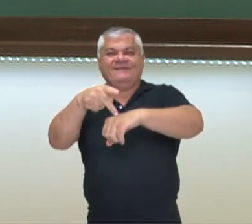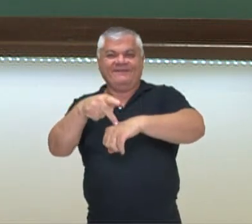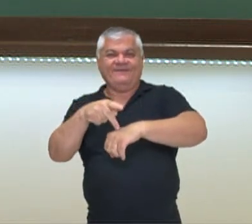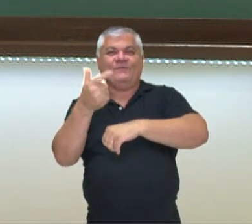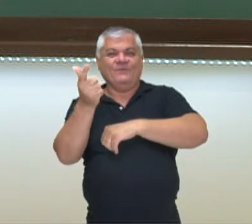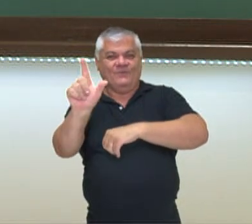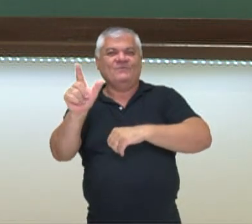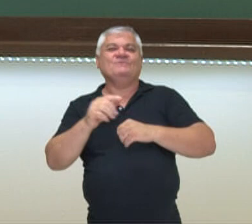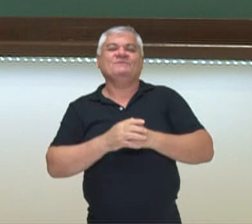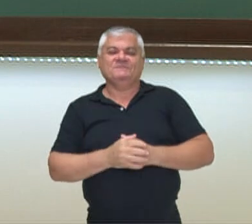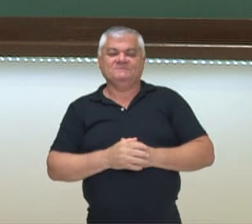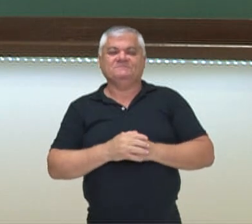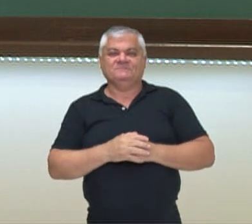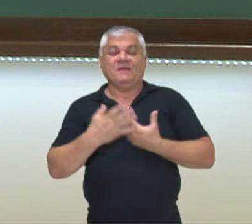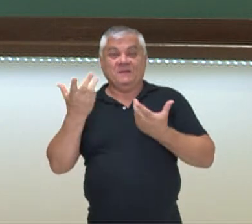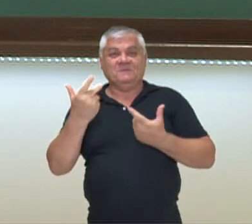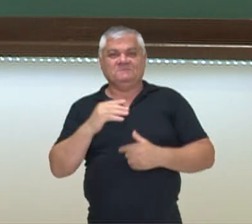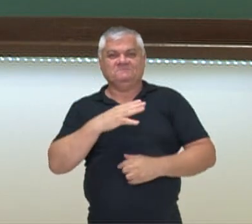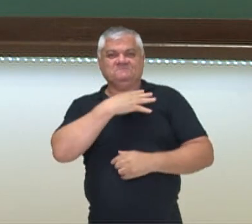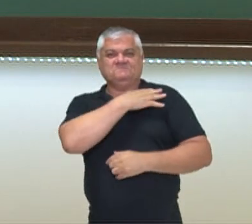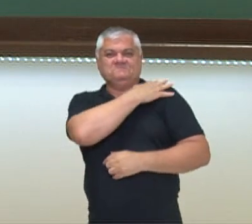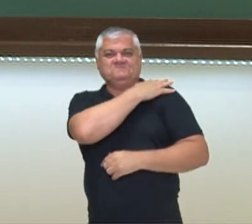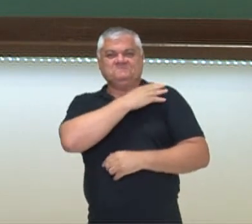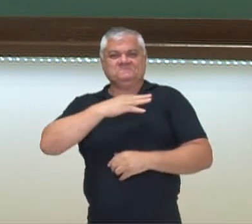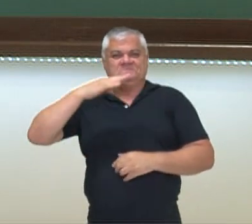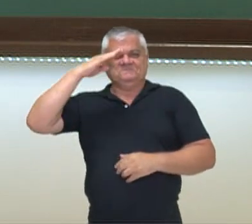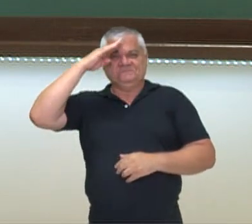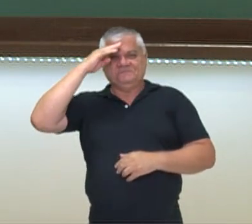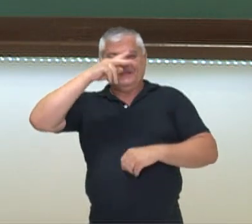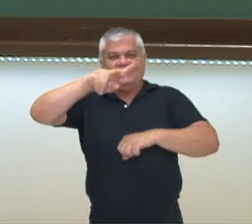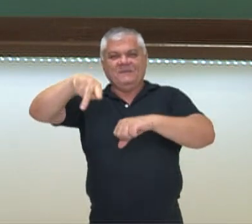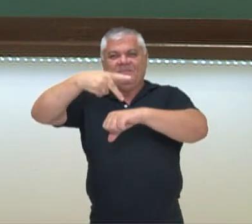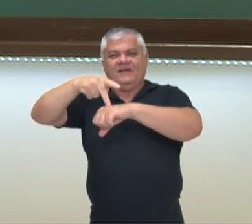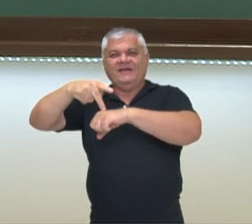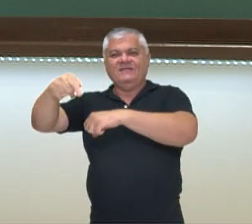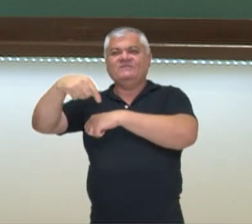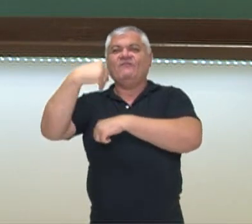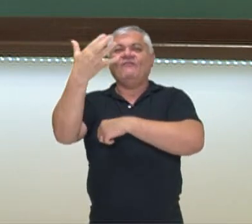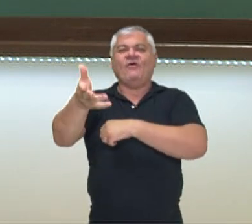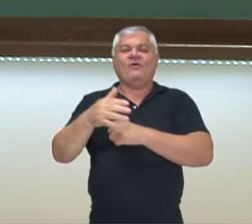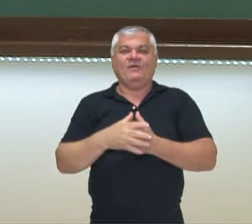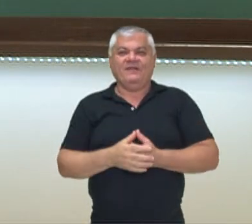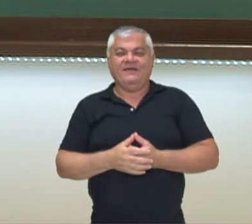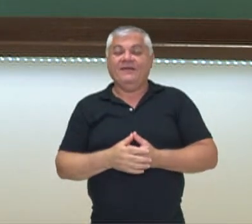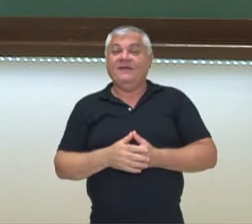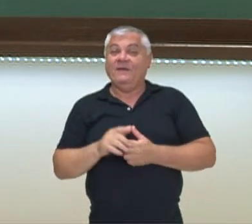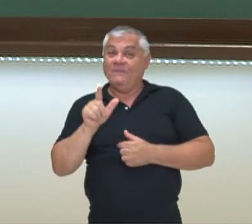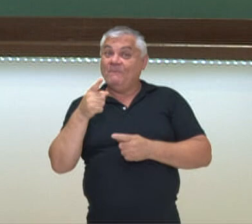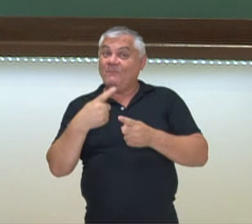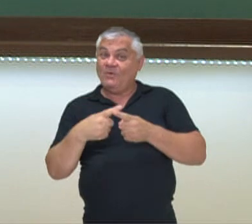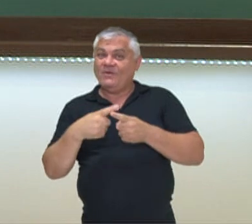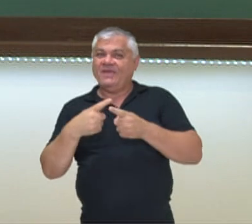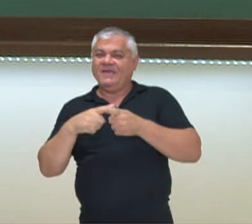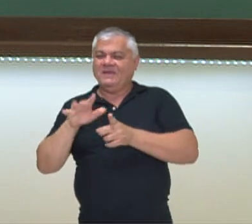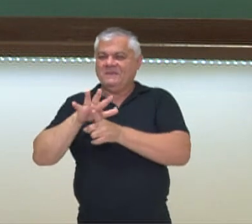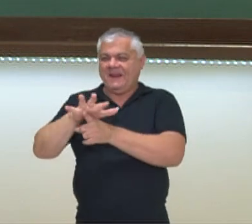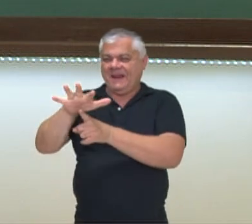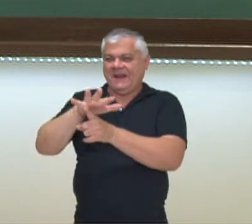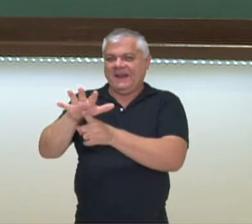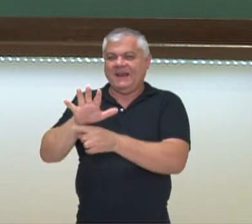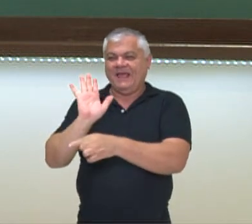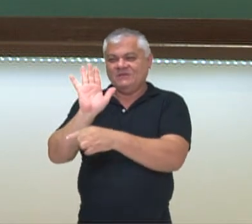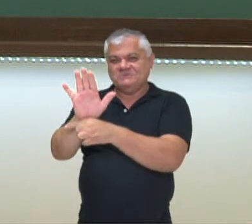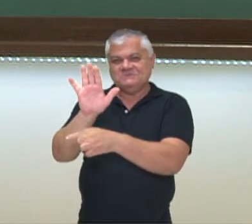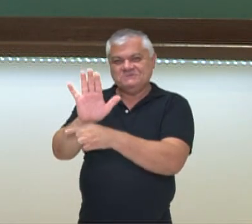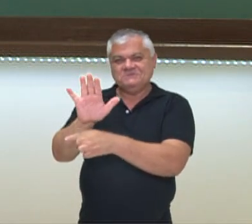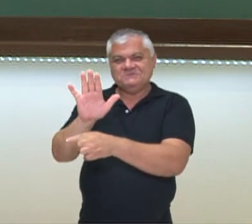e isso militarmente, quando necessário, em países adversos, onde eles iriam auxiliar